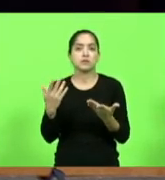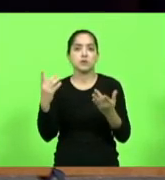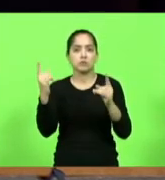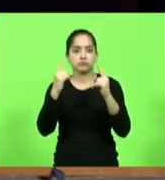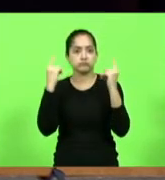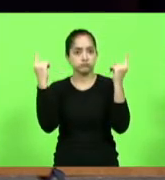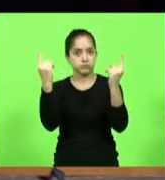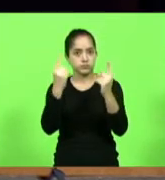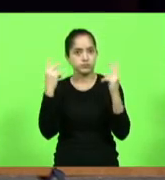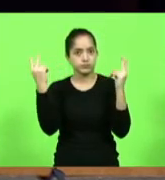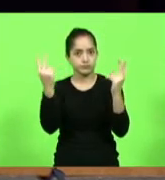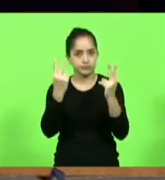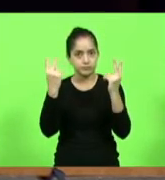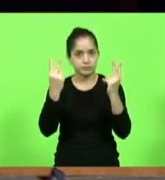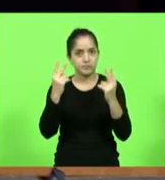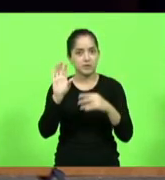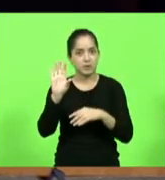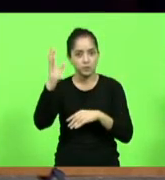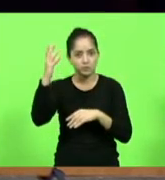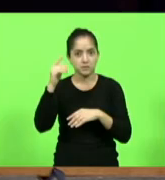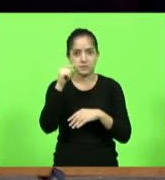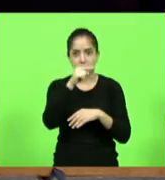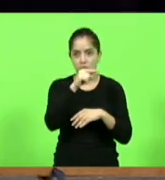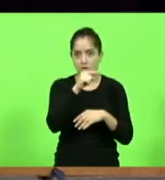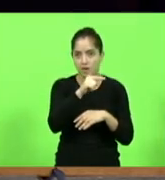de Xanxerê,